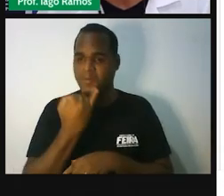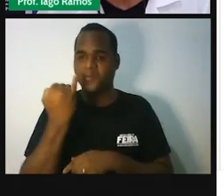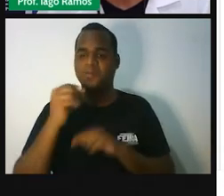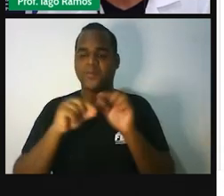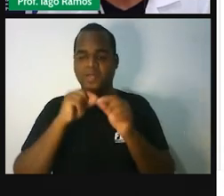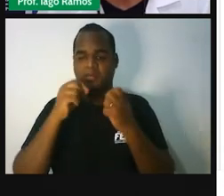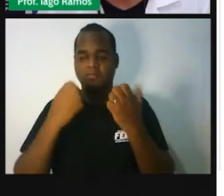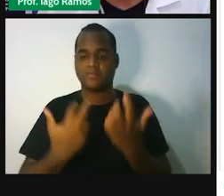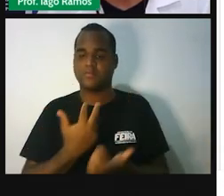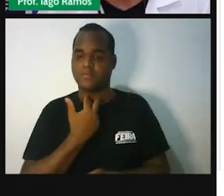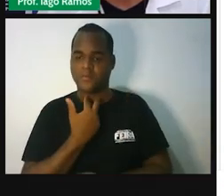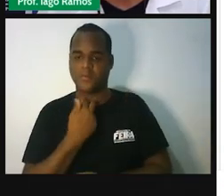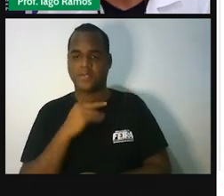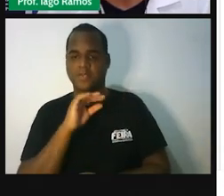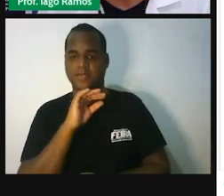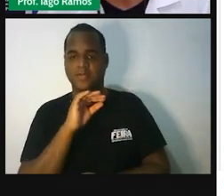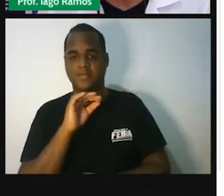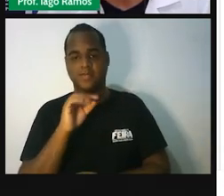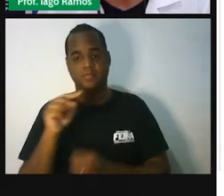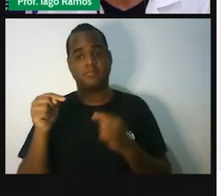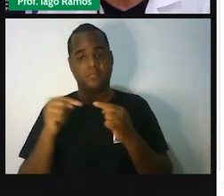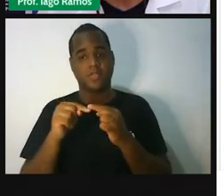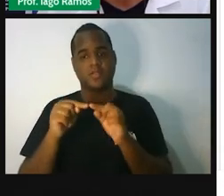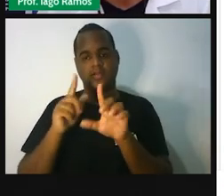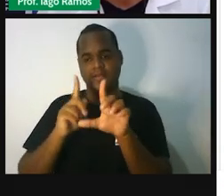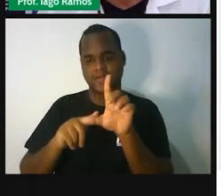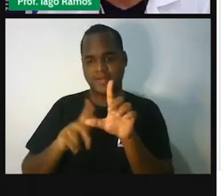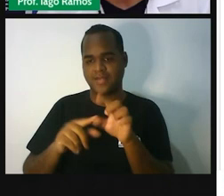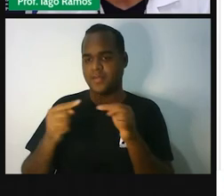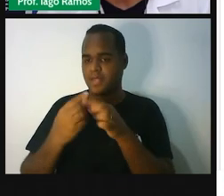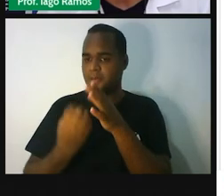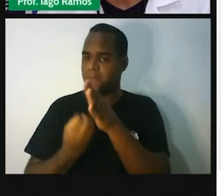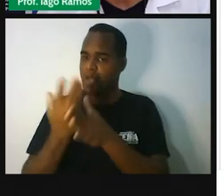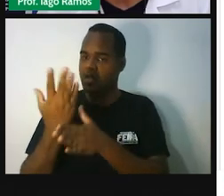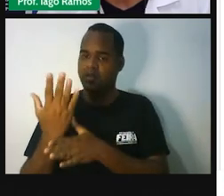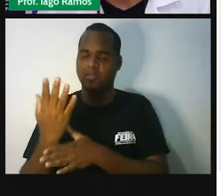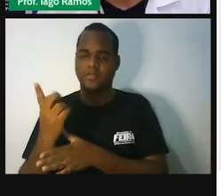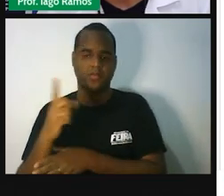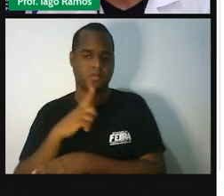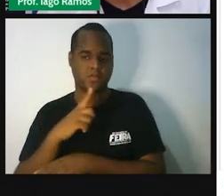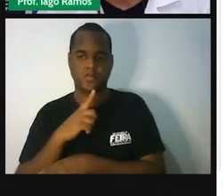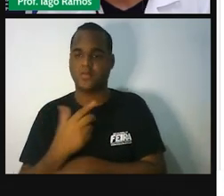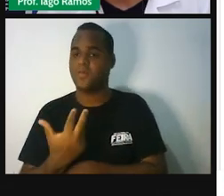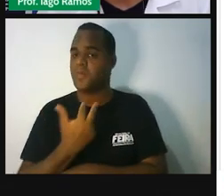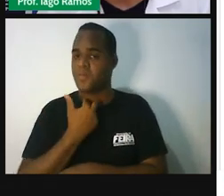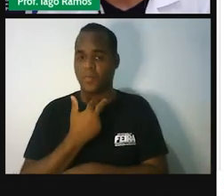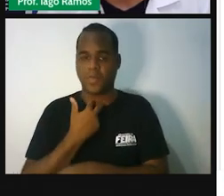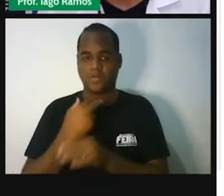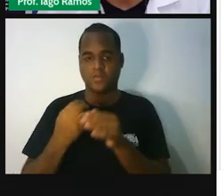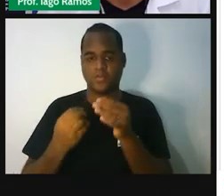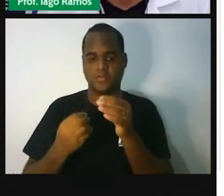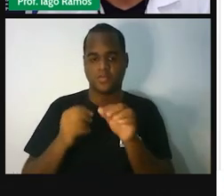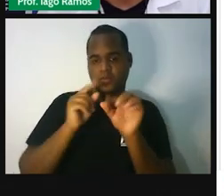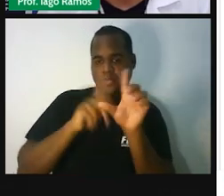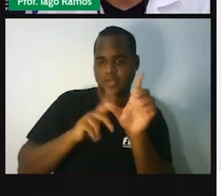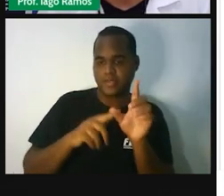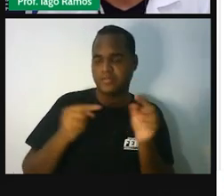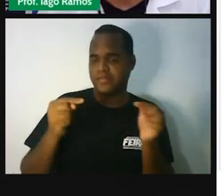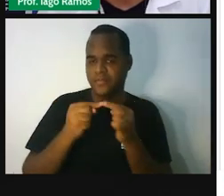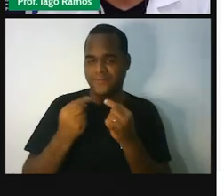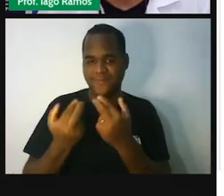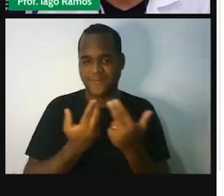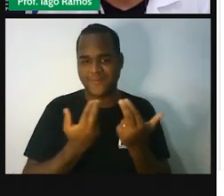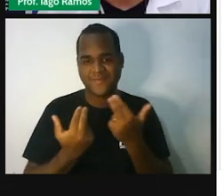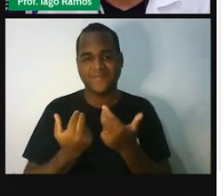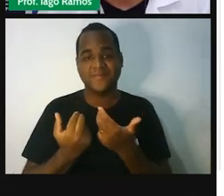vai poder ser a mesma letra que apareceu aqui, não vai poder ser a mesma letra que apareceu aqui e nem vai